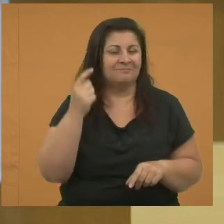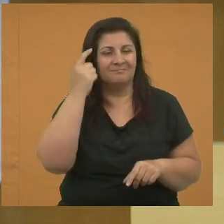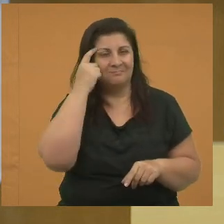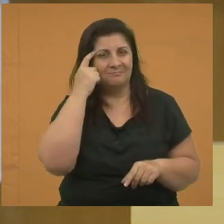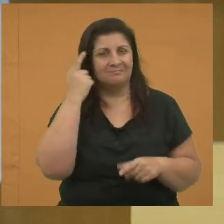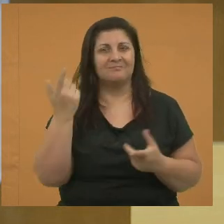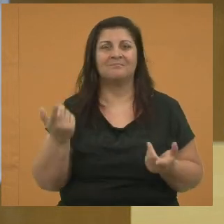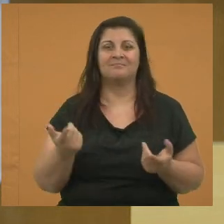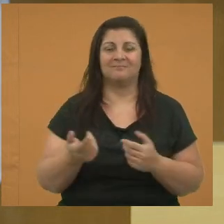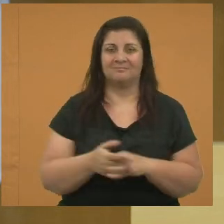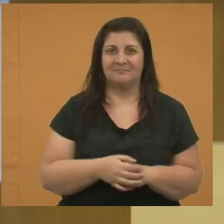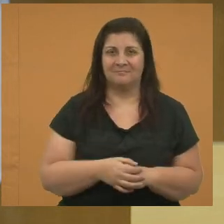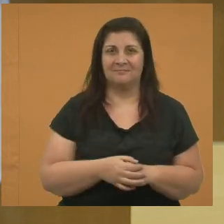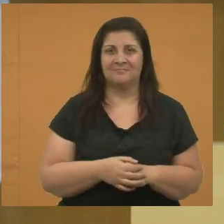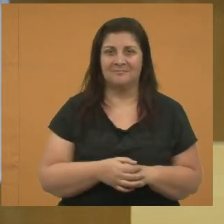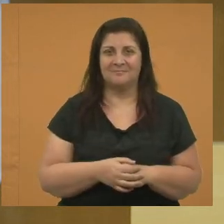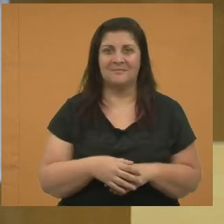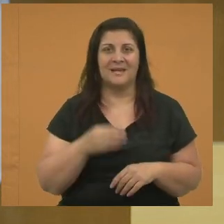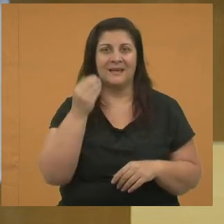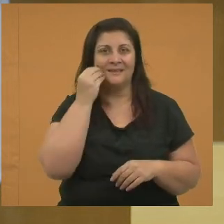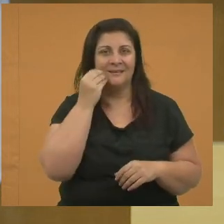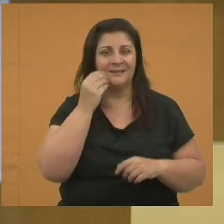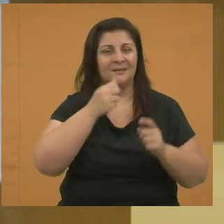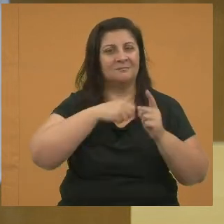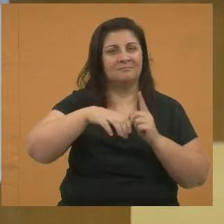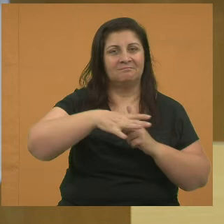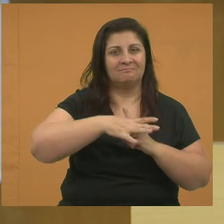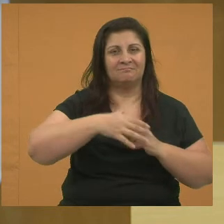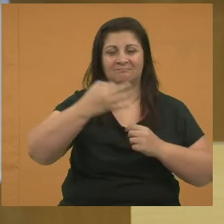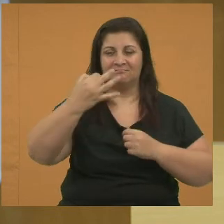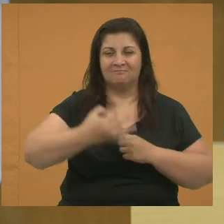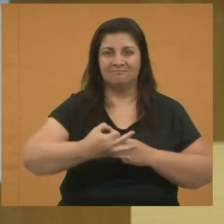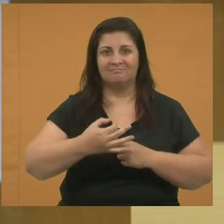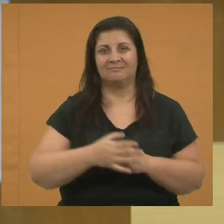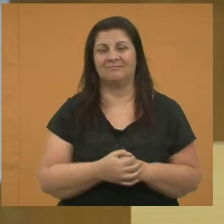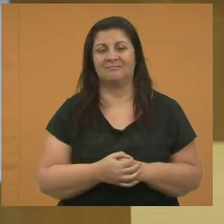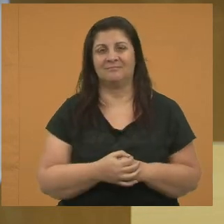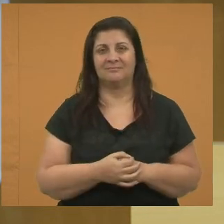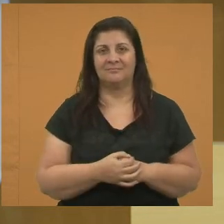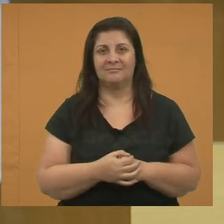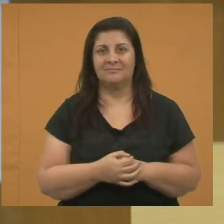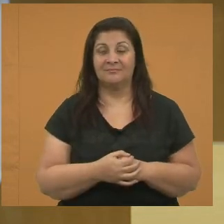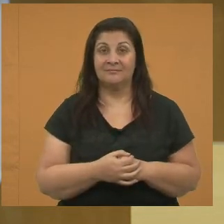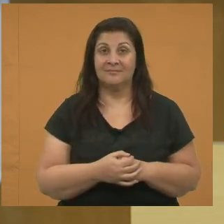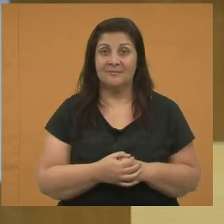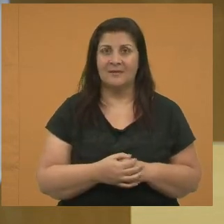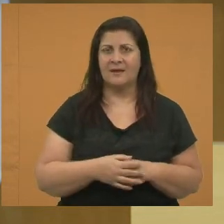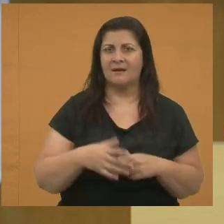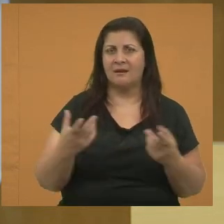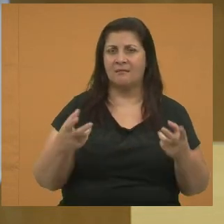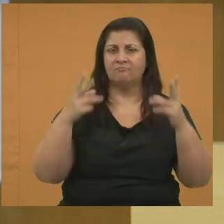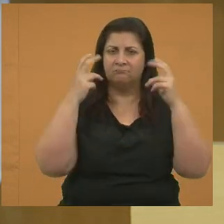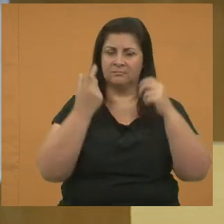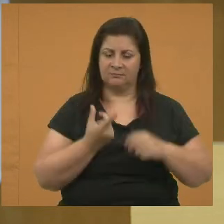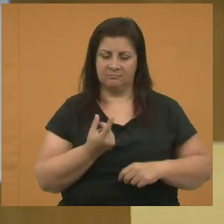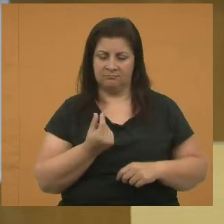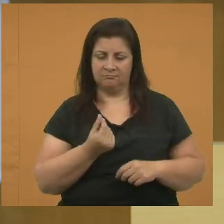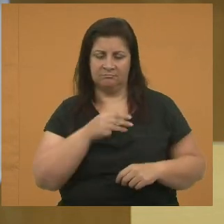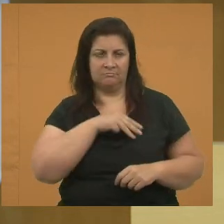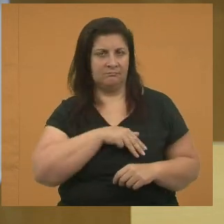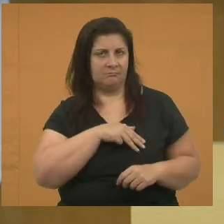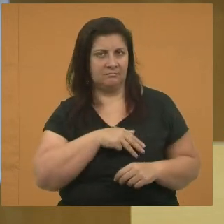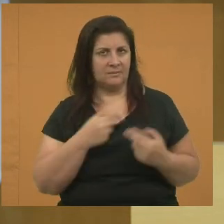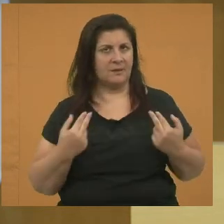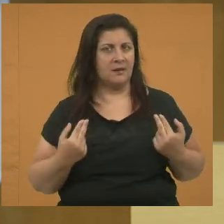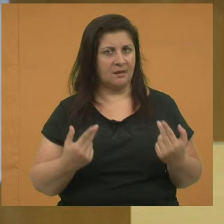de pensarmos em buscar uma sociedade justa, onde que se busque o reconhecimento salarial, porque